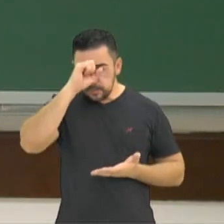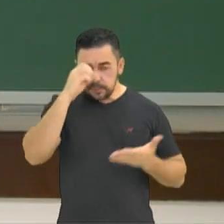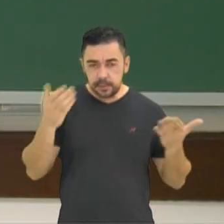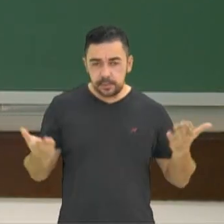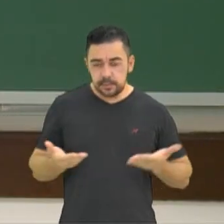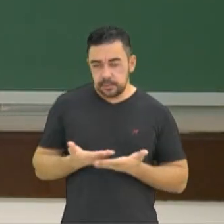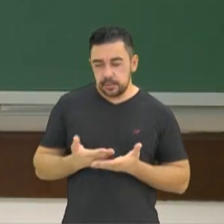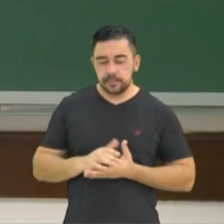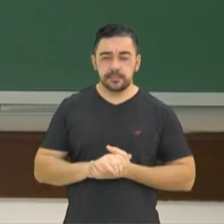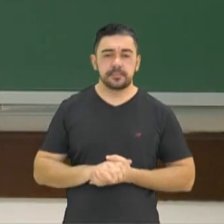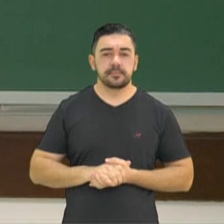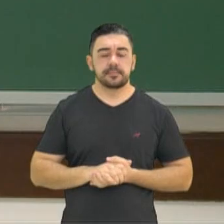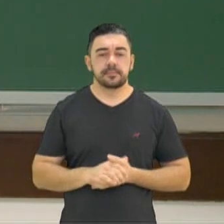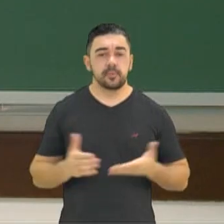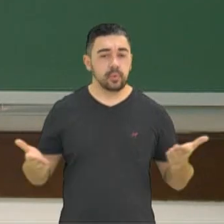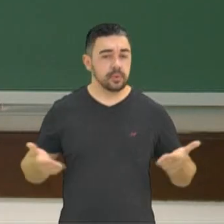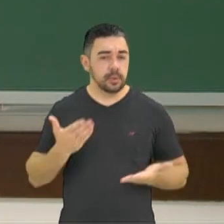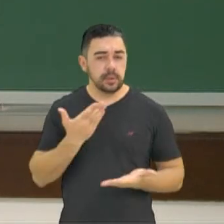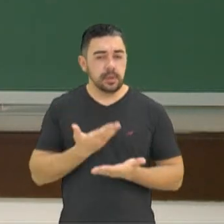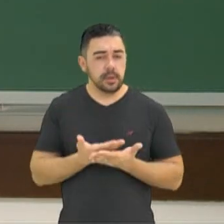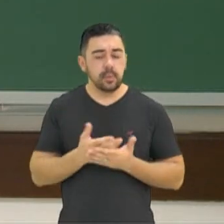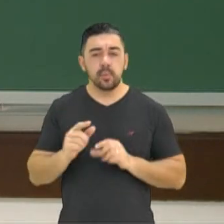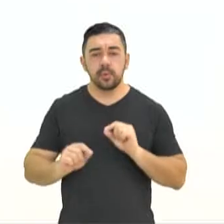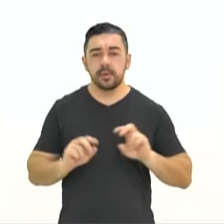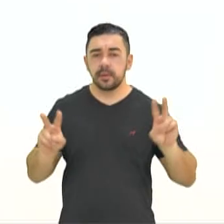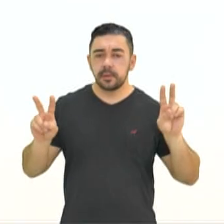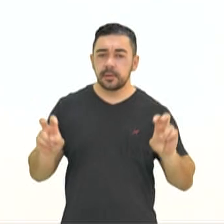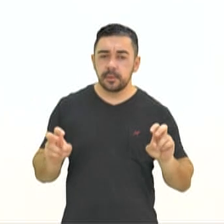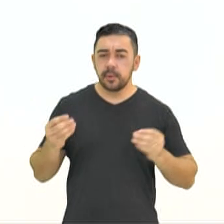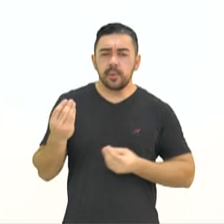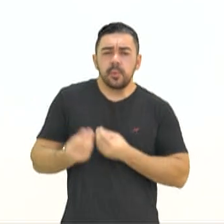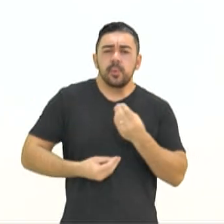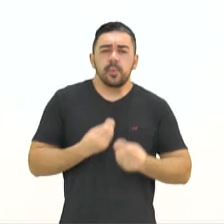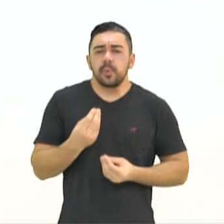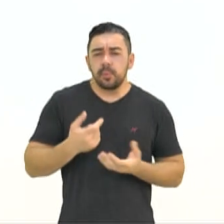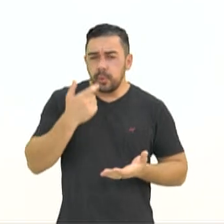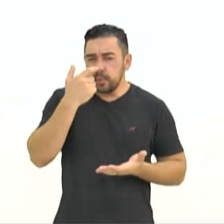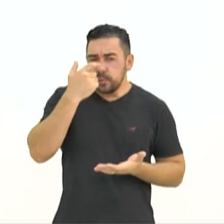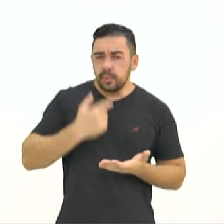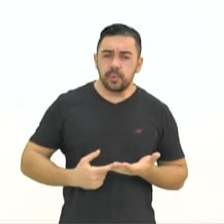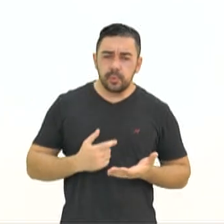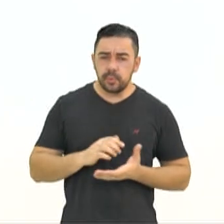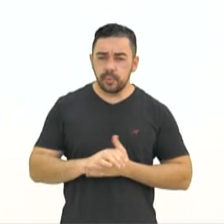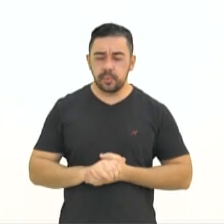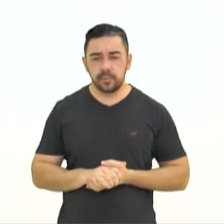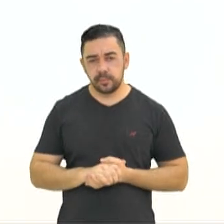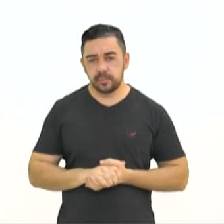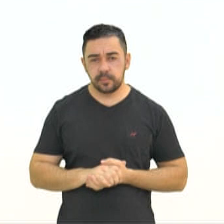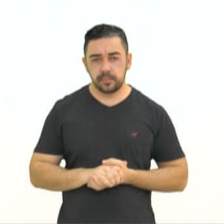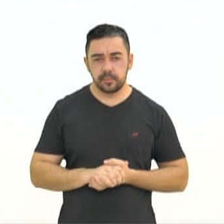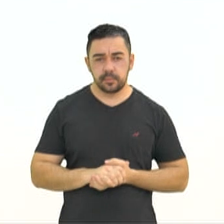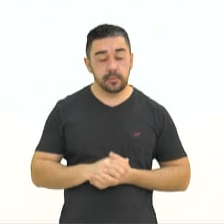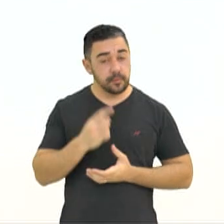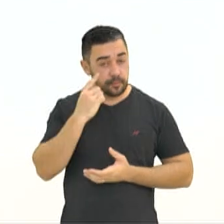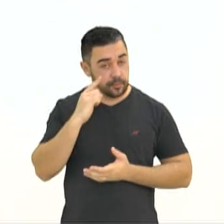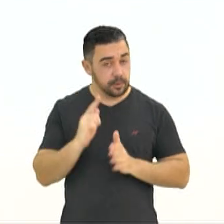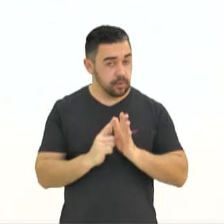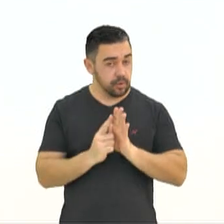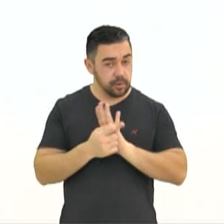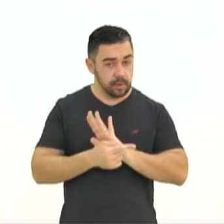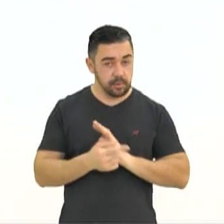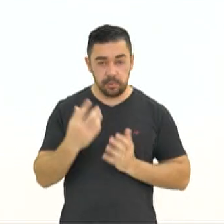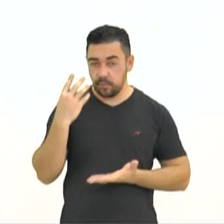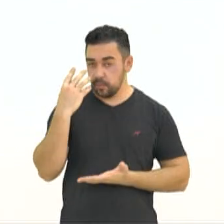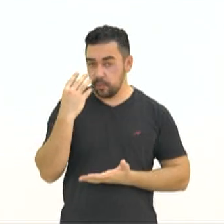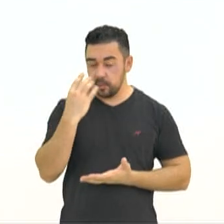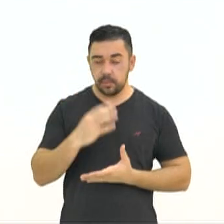hoje? Na aula de hoje, o nosso tema é como somos. Veremos o gênero fotografia,